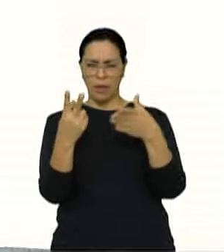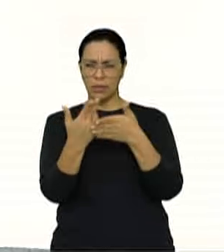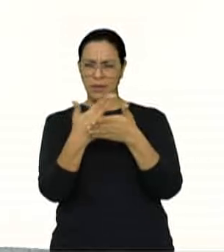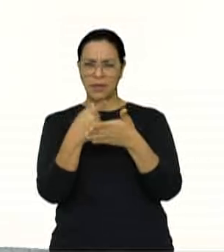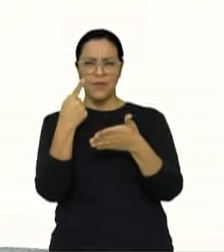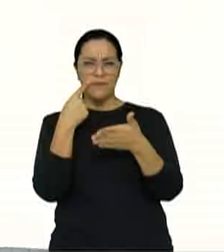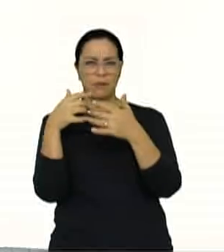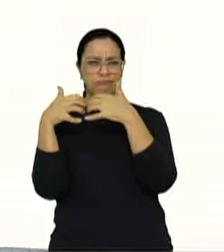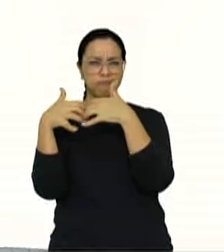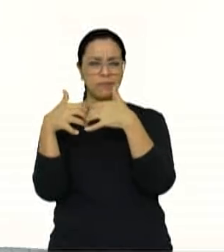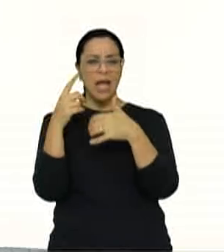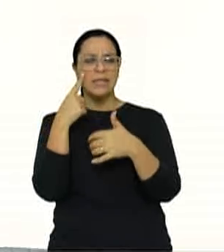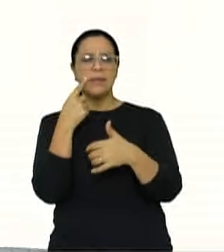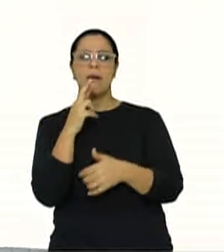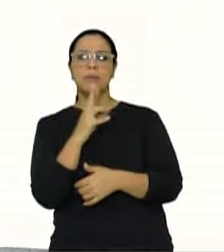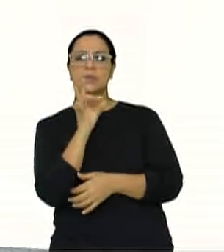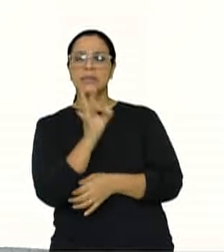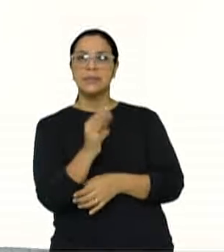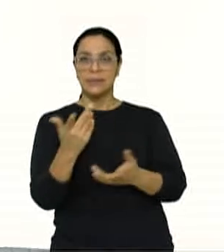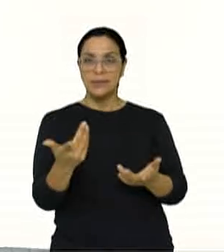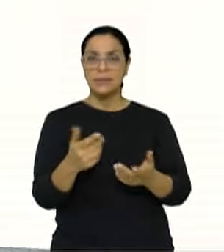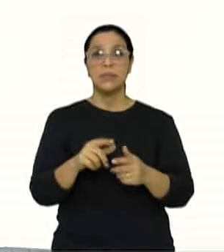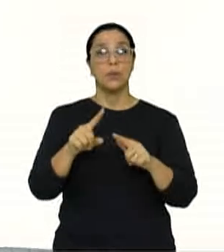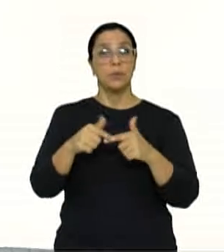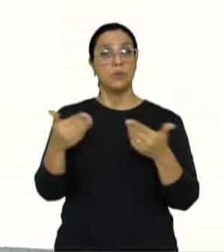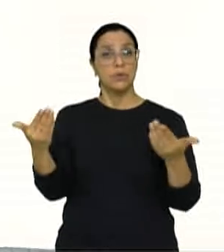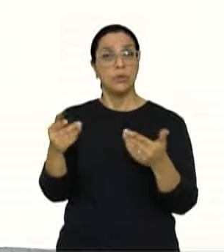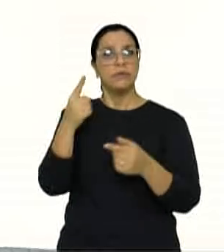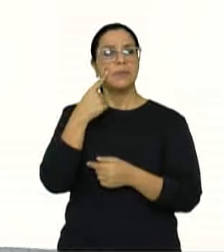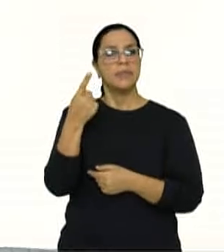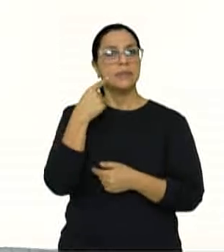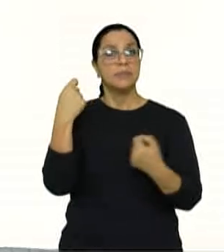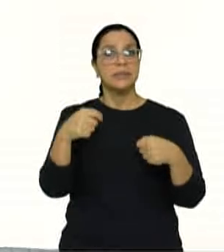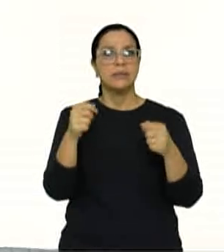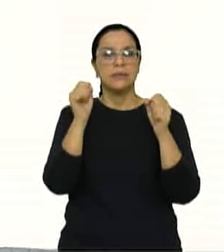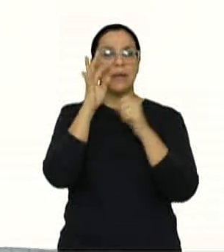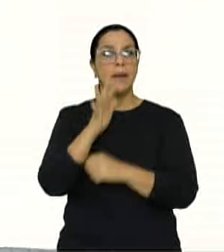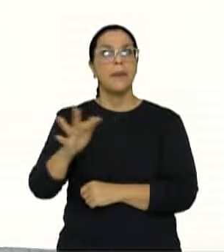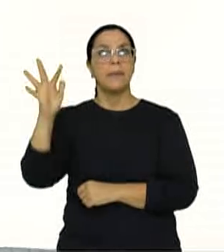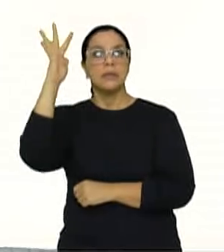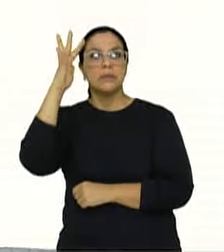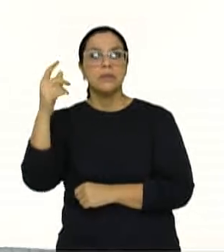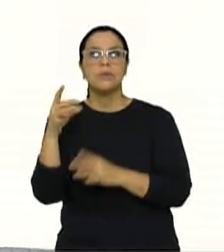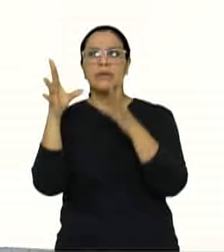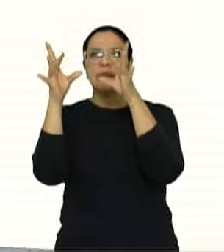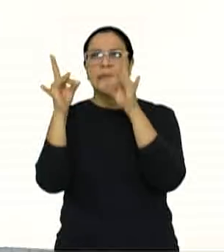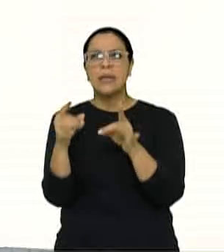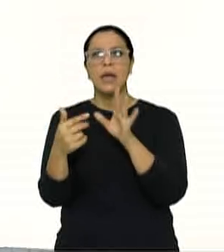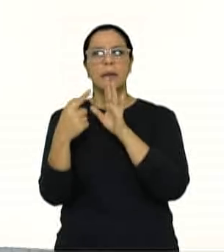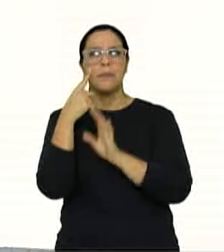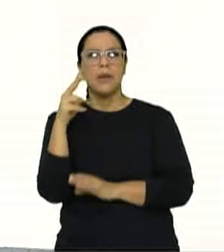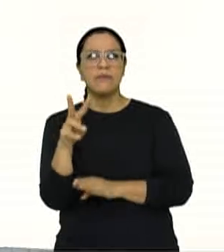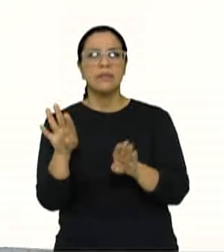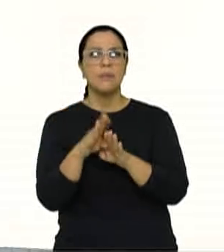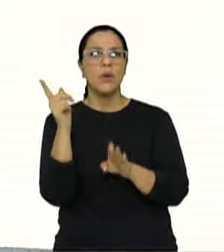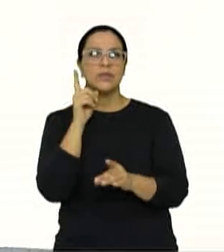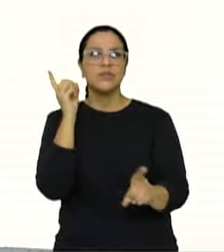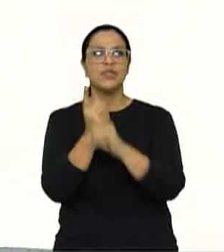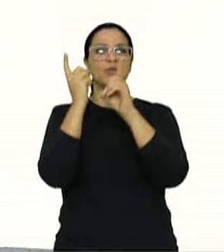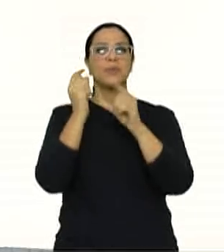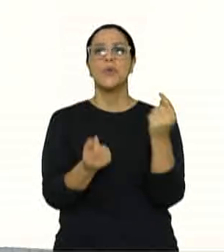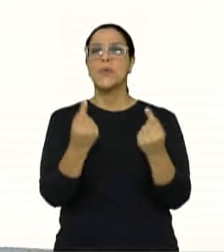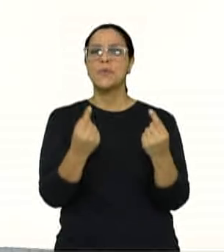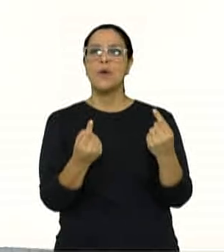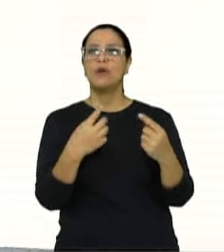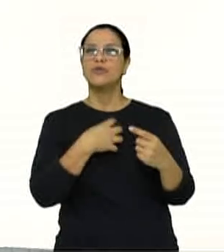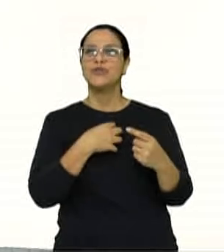usar muito o seu raciocínio lógico, ok? Sendo assim, você precisa usar a sua imaginação com bastante detalhes para que consiga descobrir